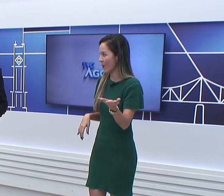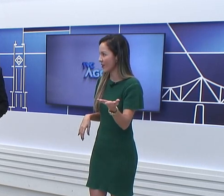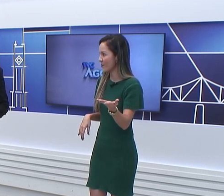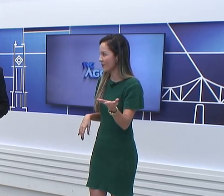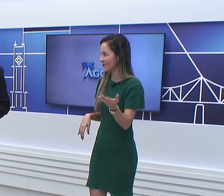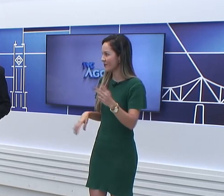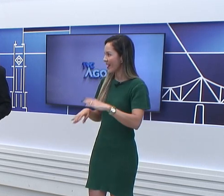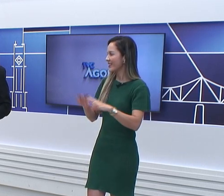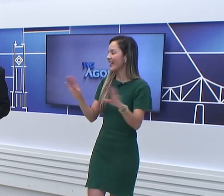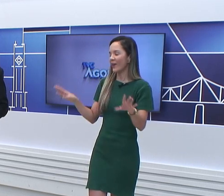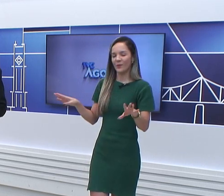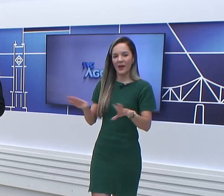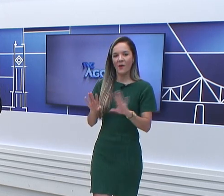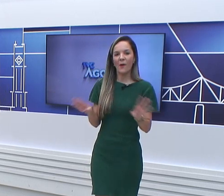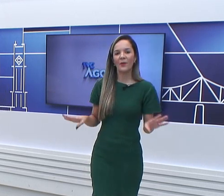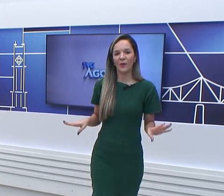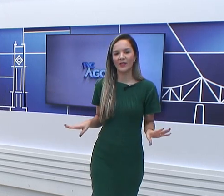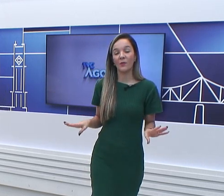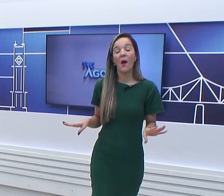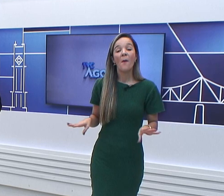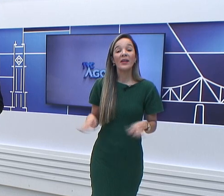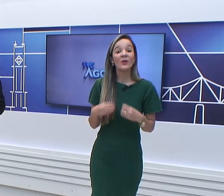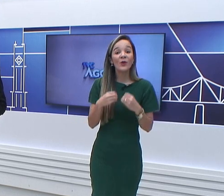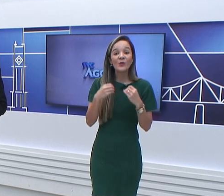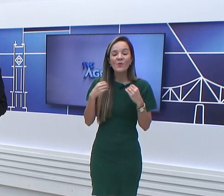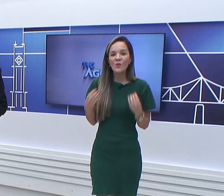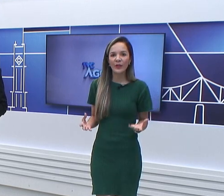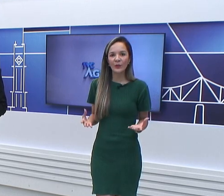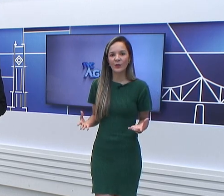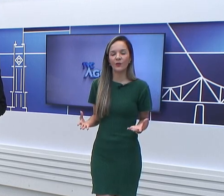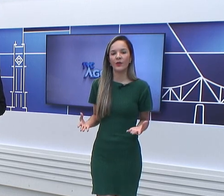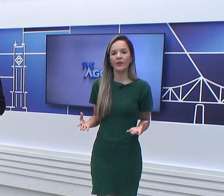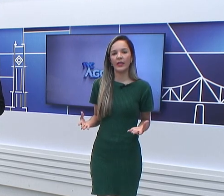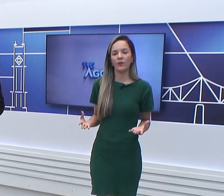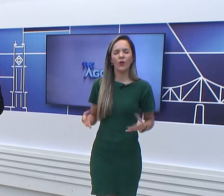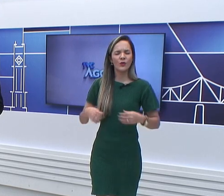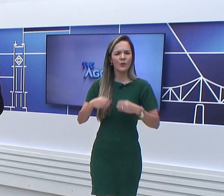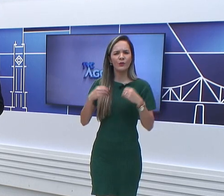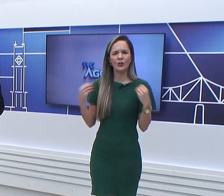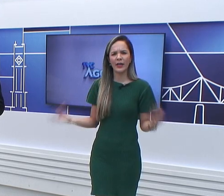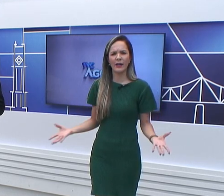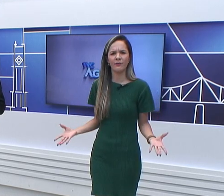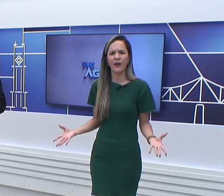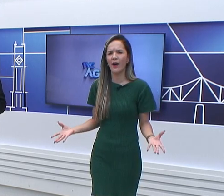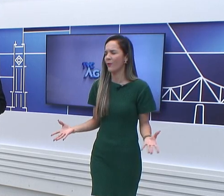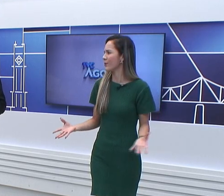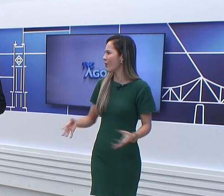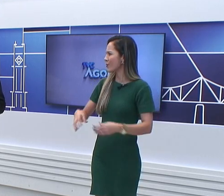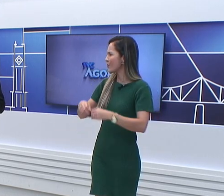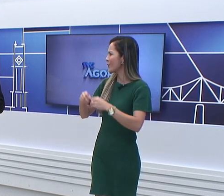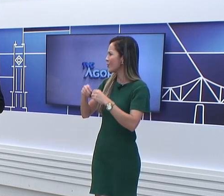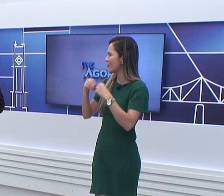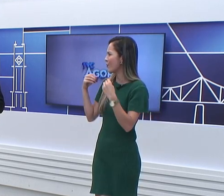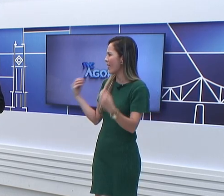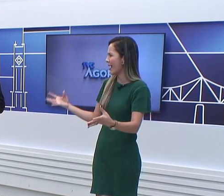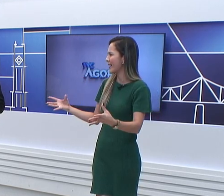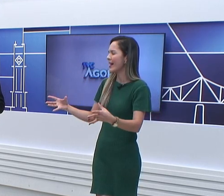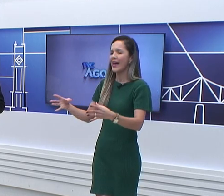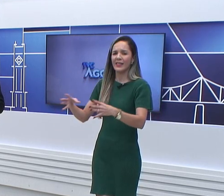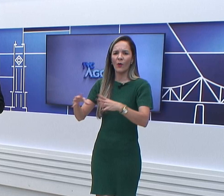é o pensei próximo. Que fosse agora, gente. Não, é o próximo. Mas eu gosto muito de fevereiro. Gosto muito de carnaval. Quê? Gosto muito